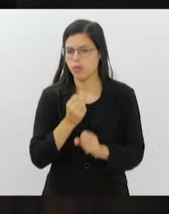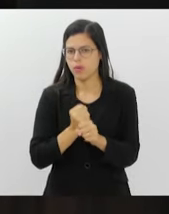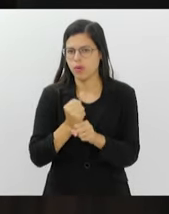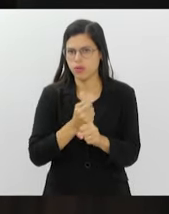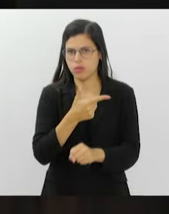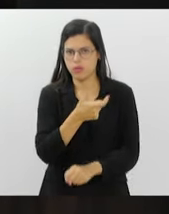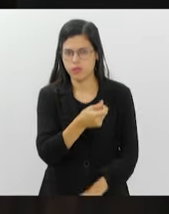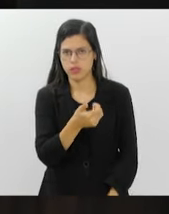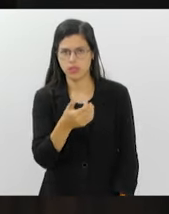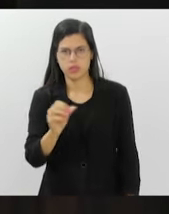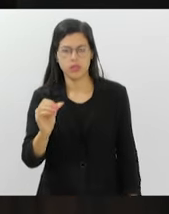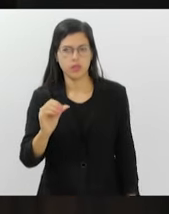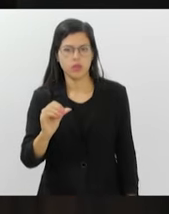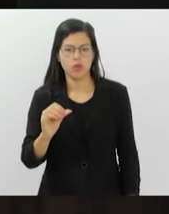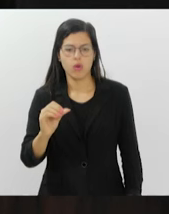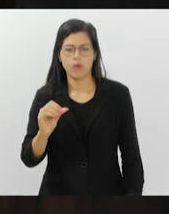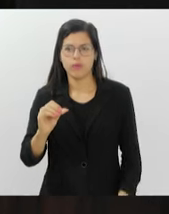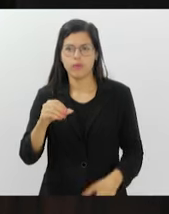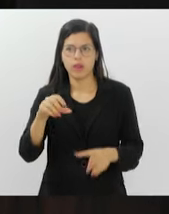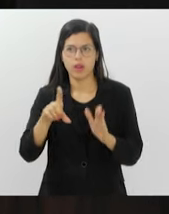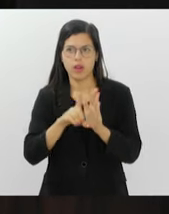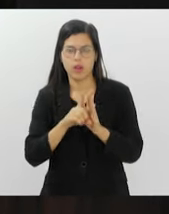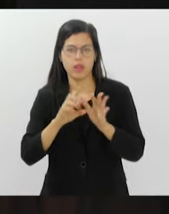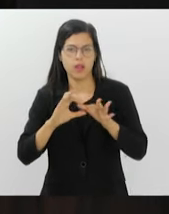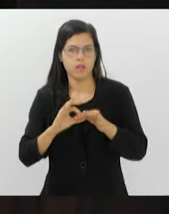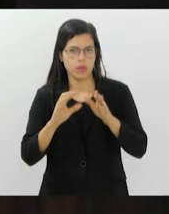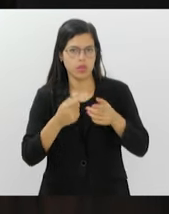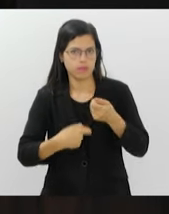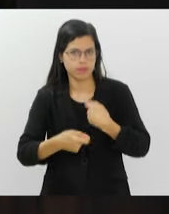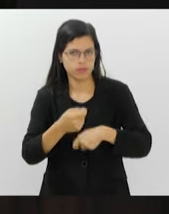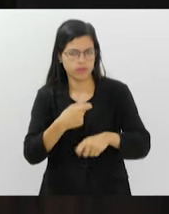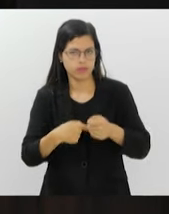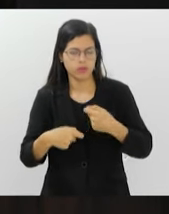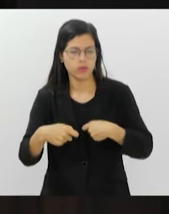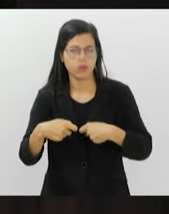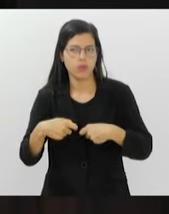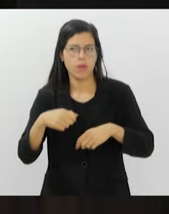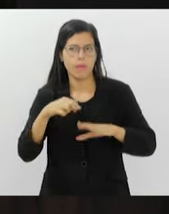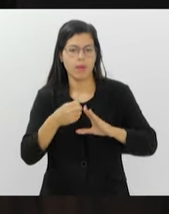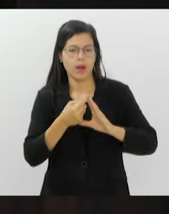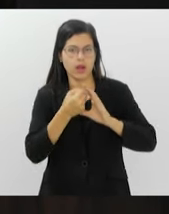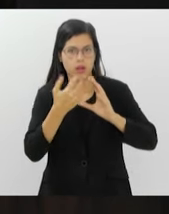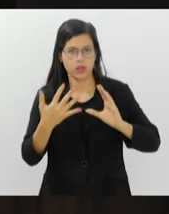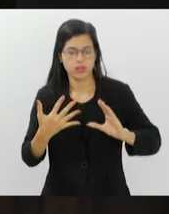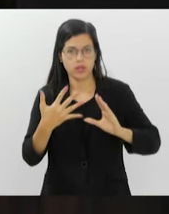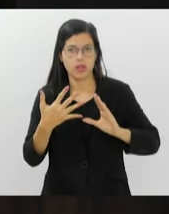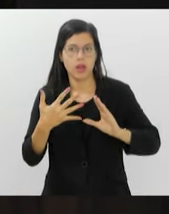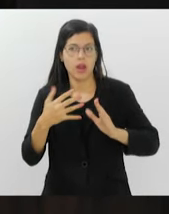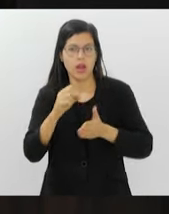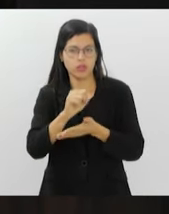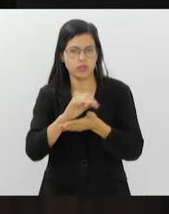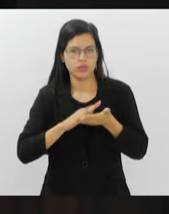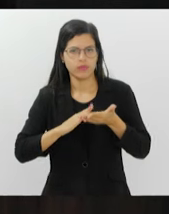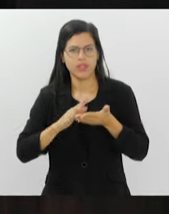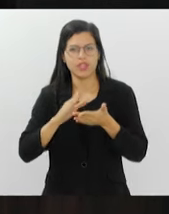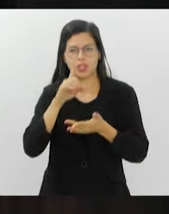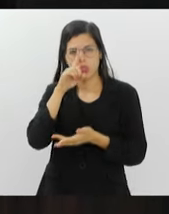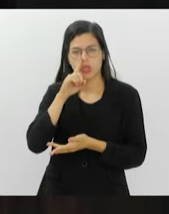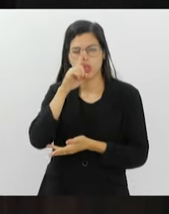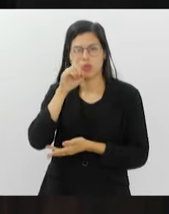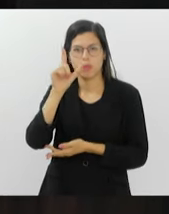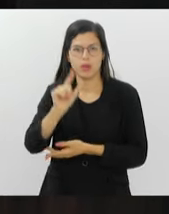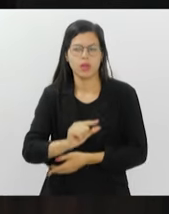2019 lei da Liberdade Econômica para classificar atividade de baixo risco da forma que